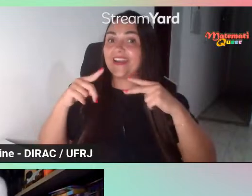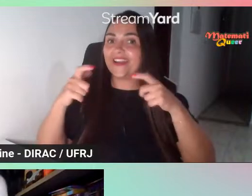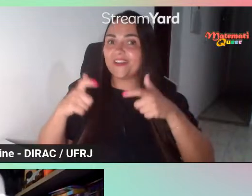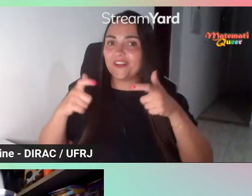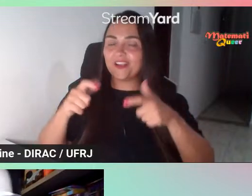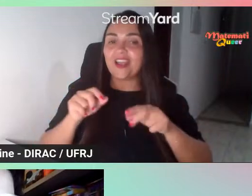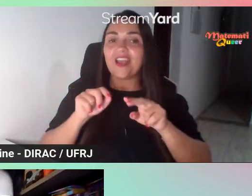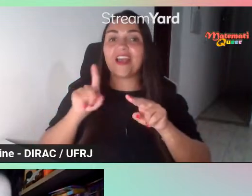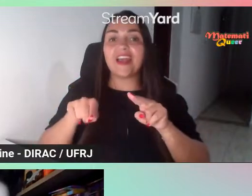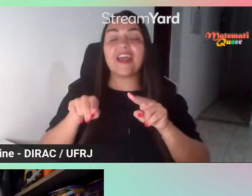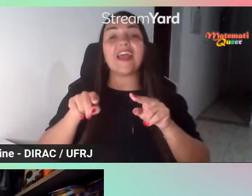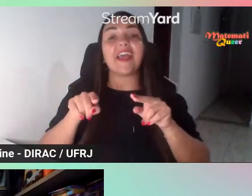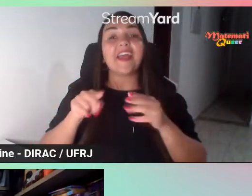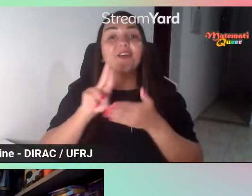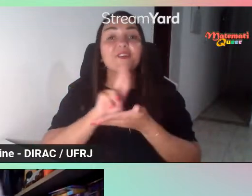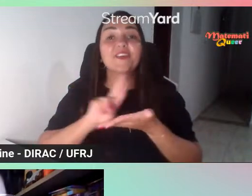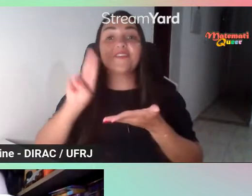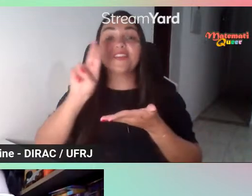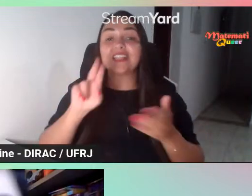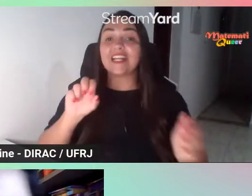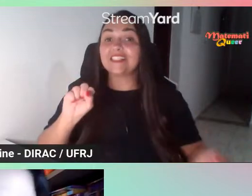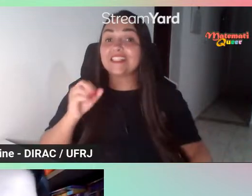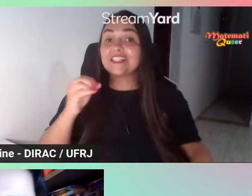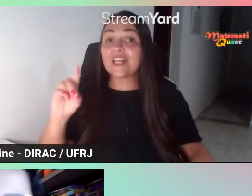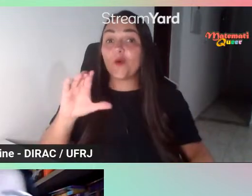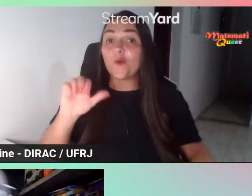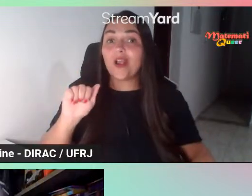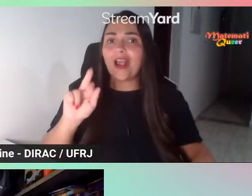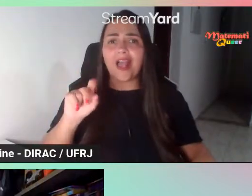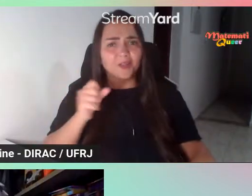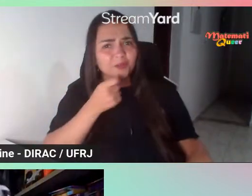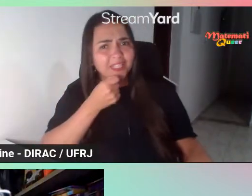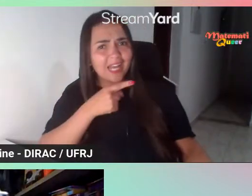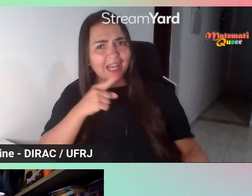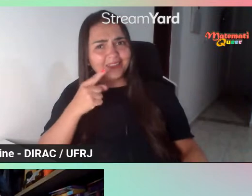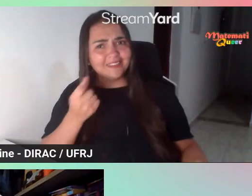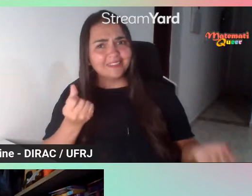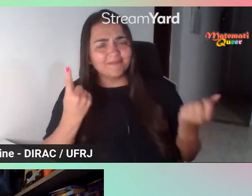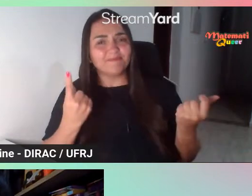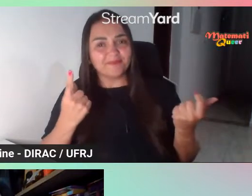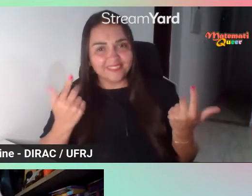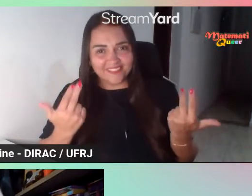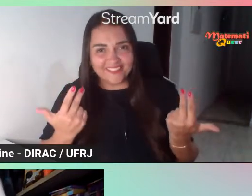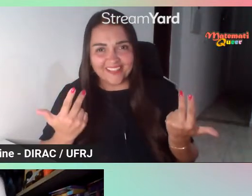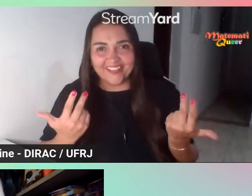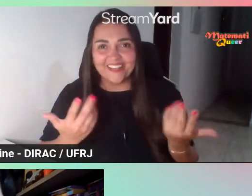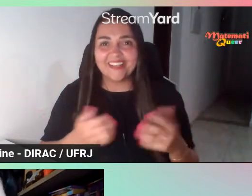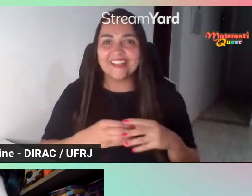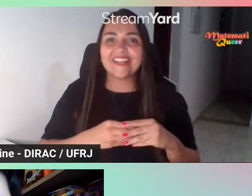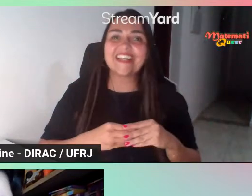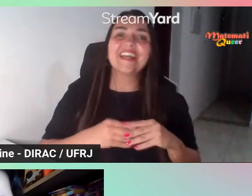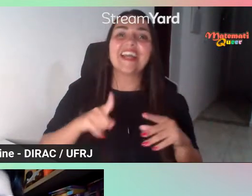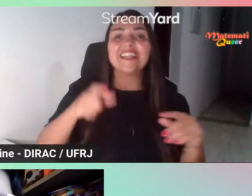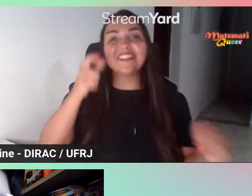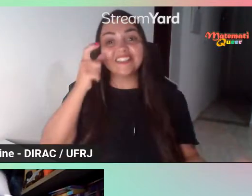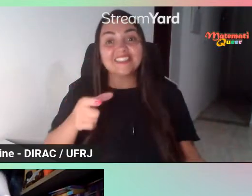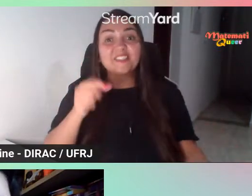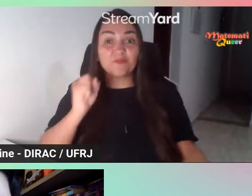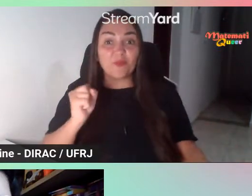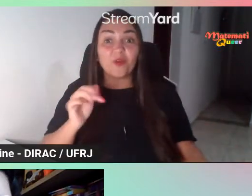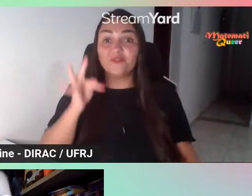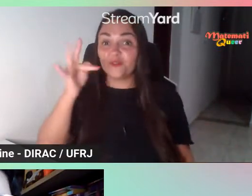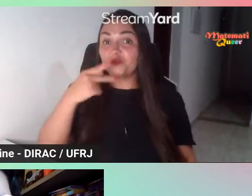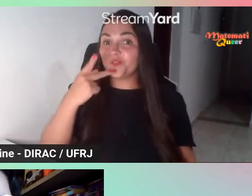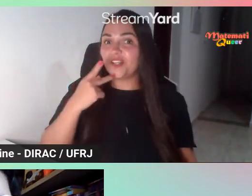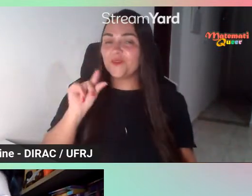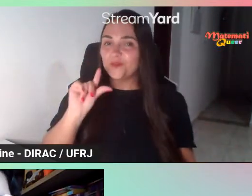Carlos. Umas coincidências, assim. E é muito interessante, acho que depois a gente vai poder falar um pouco sobre